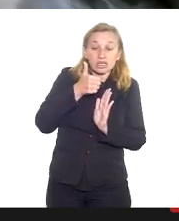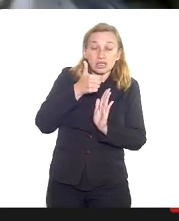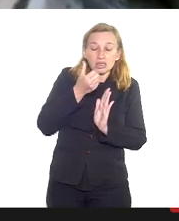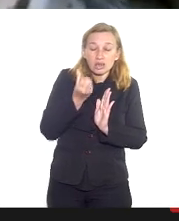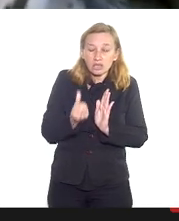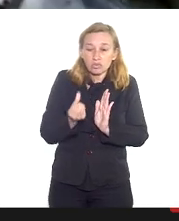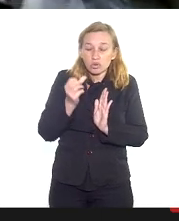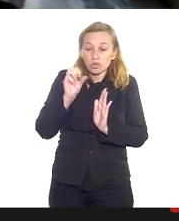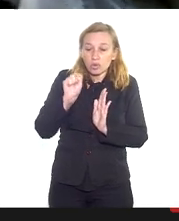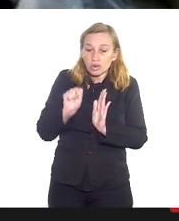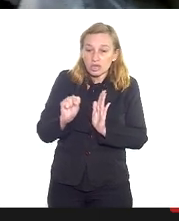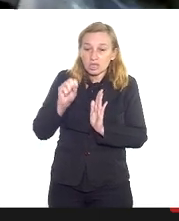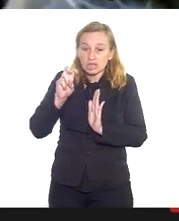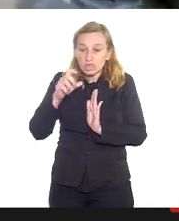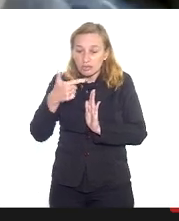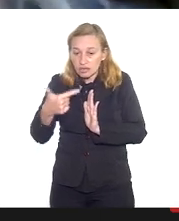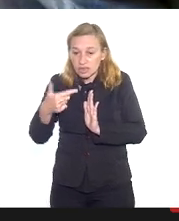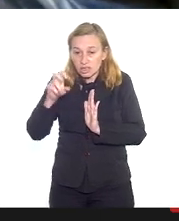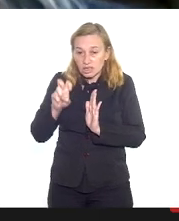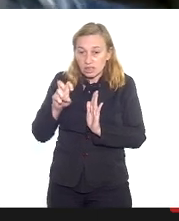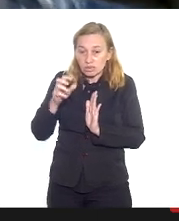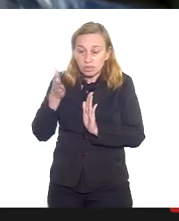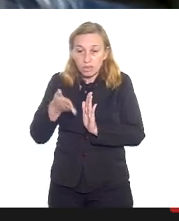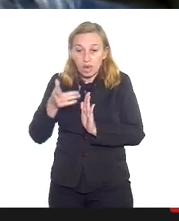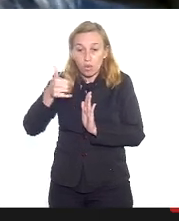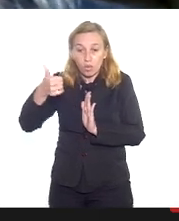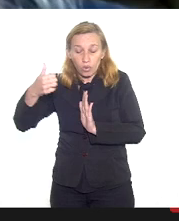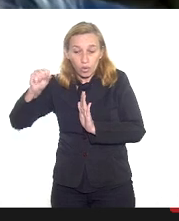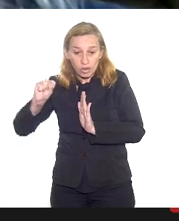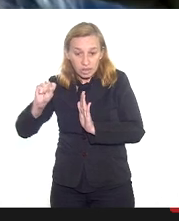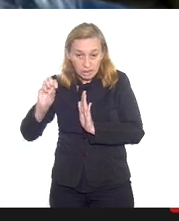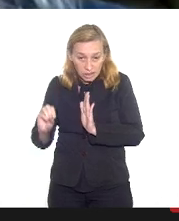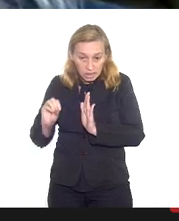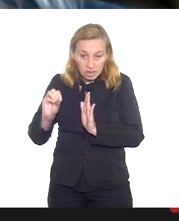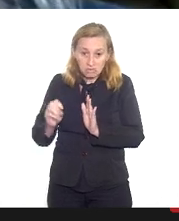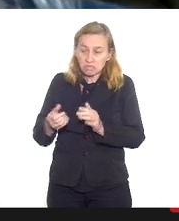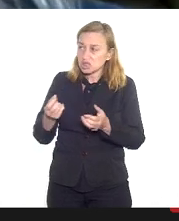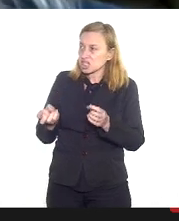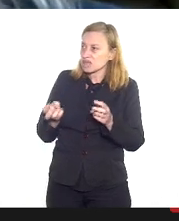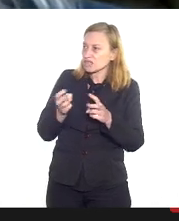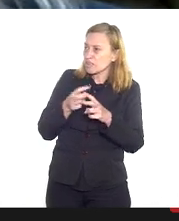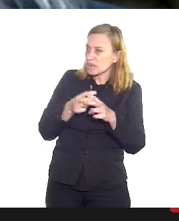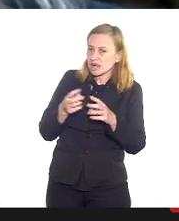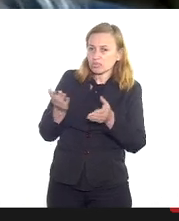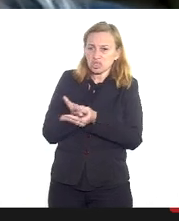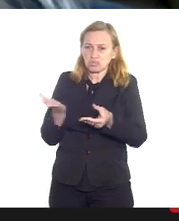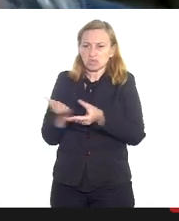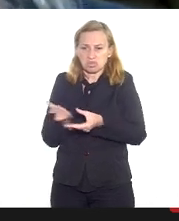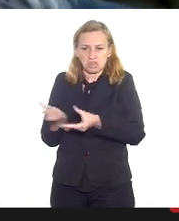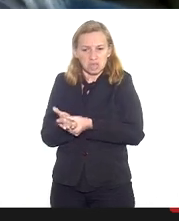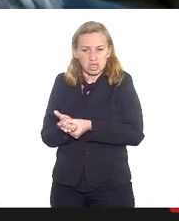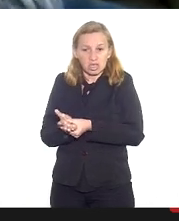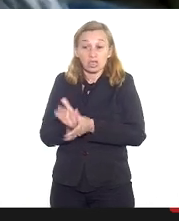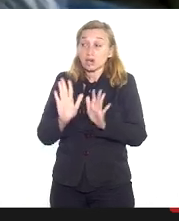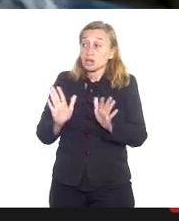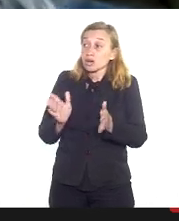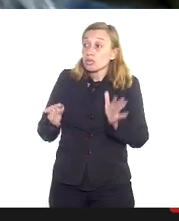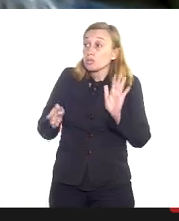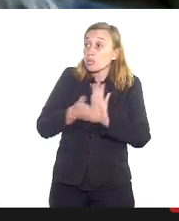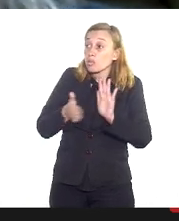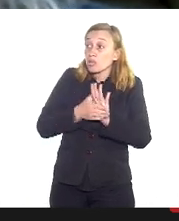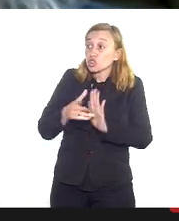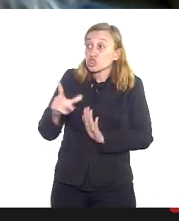6.825/80. Nós descobrimos que não adiantava brigar processo a processo. Então, propusemos uma